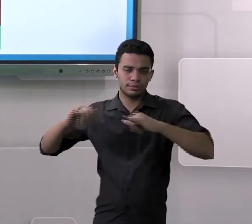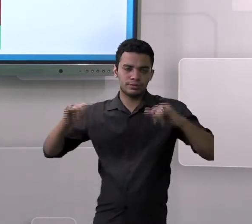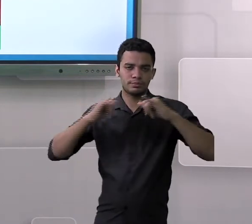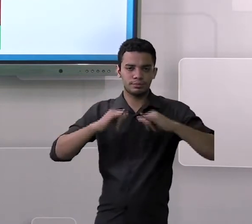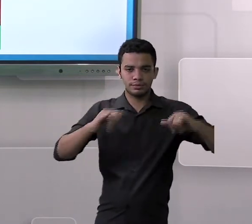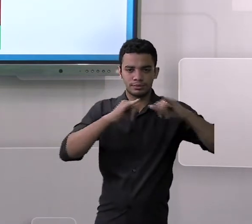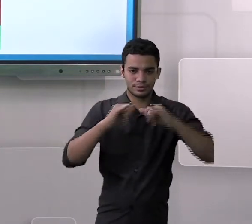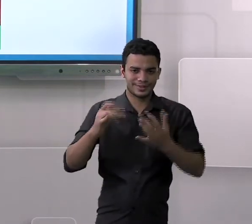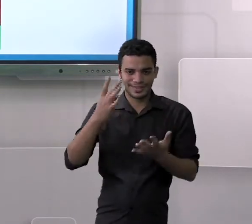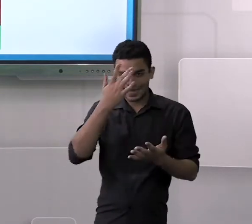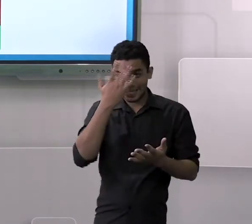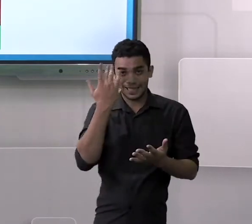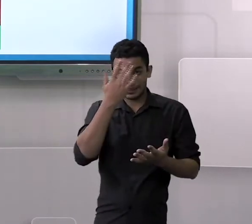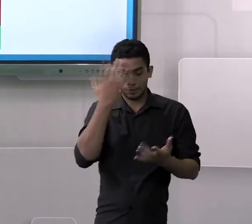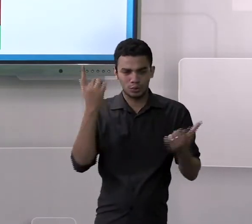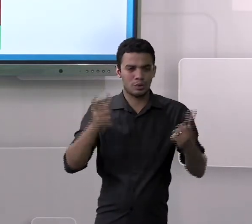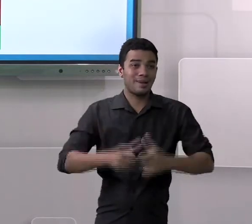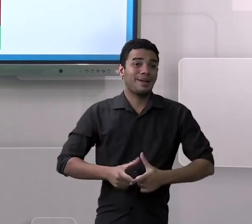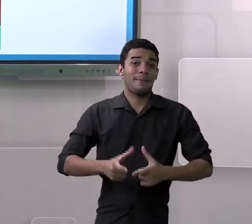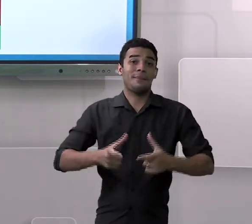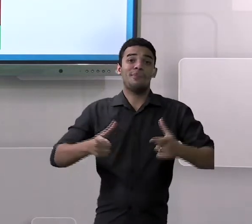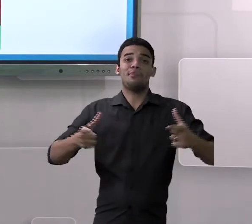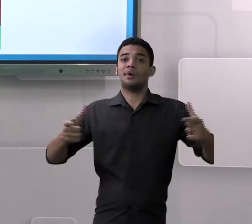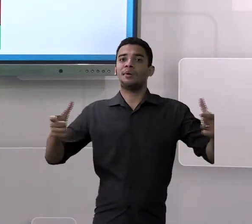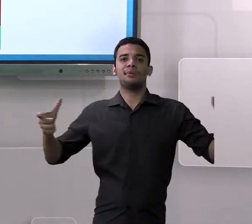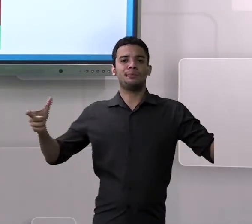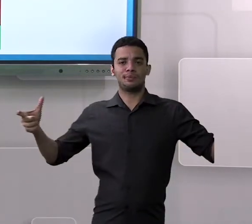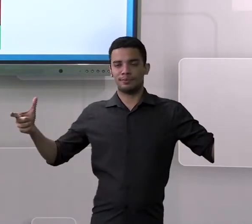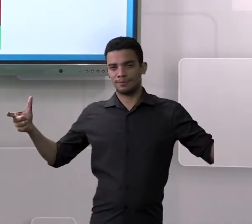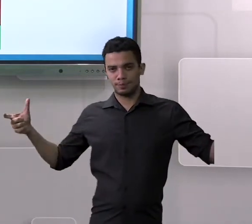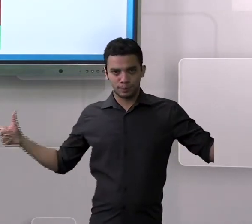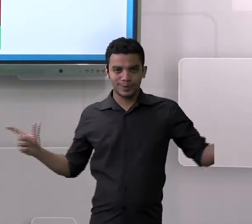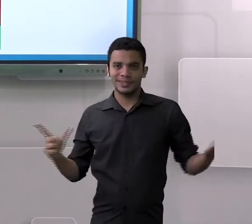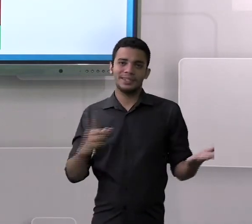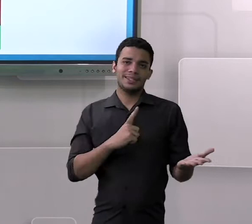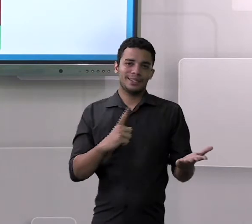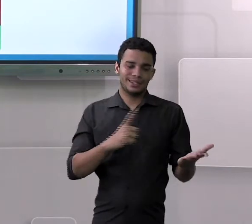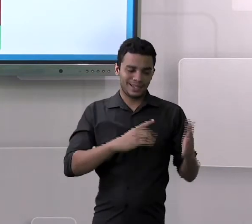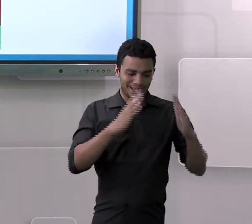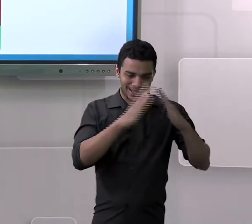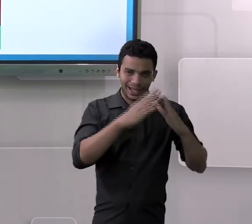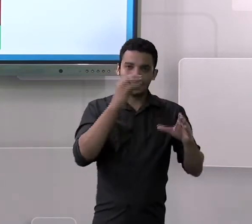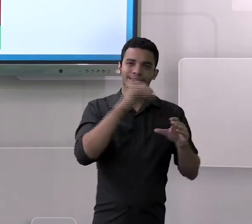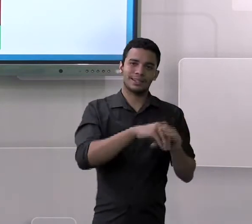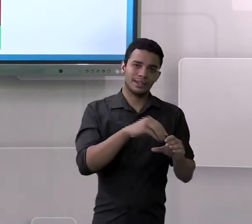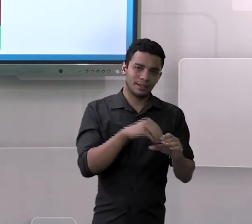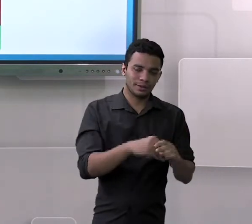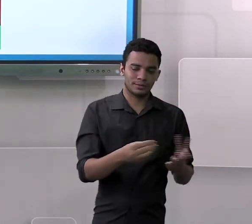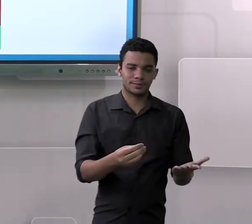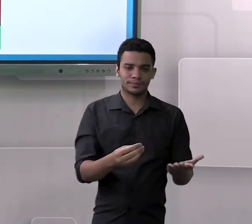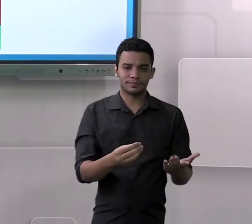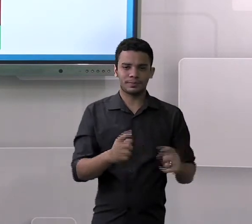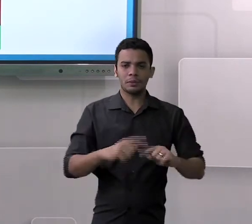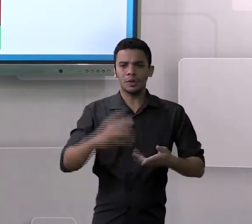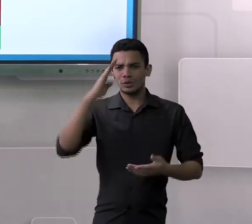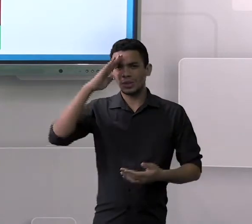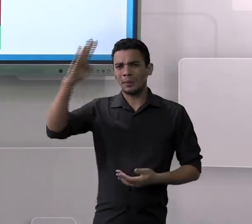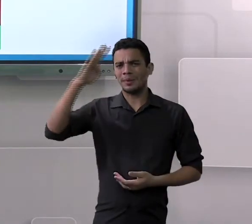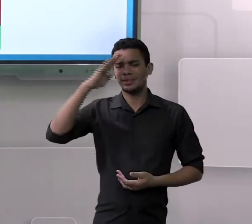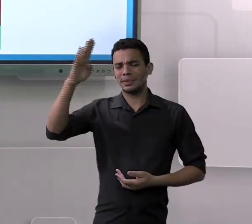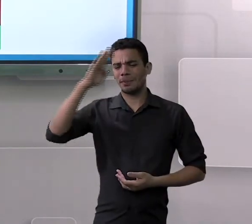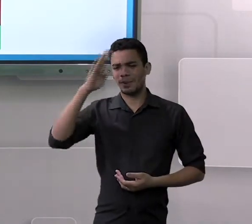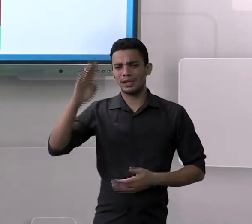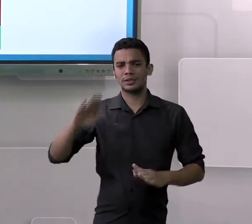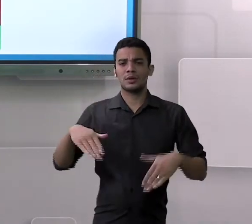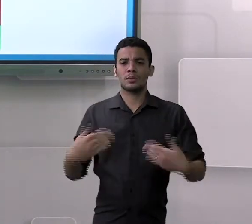que atendem assim, que chegam a muitas pessoas. E quais são os principais?